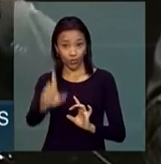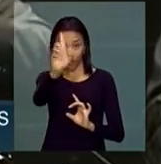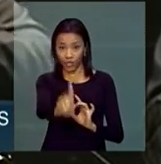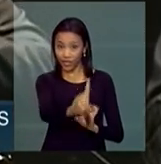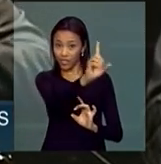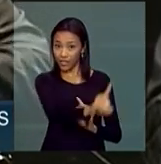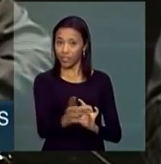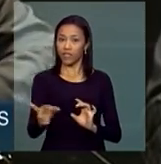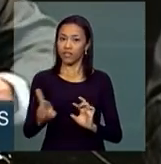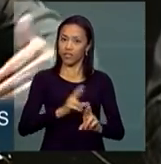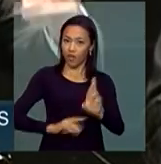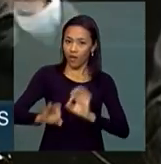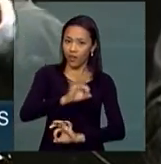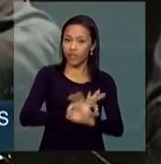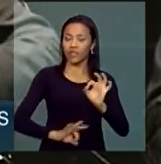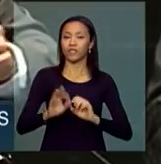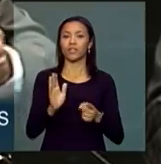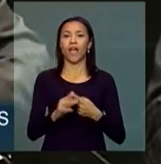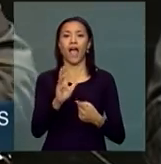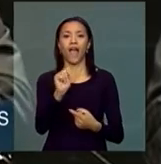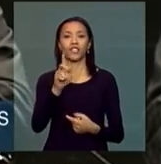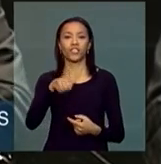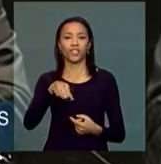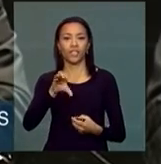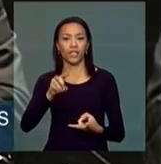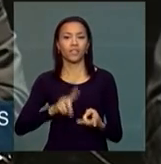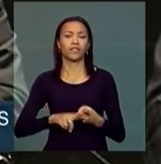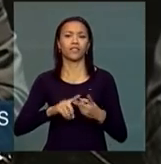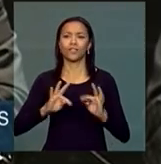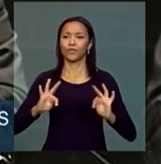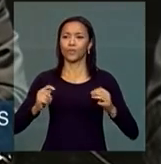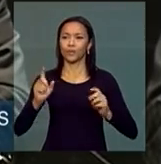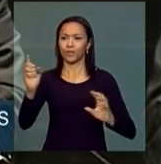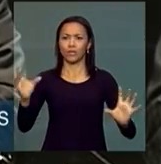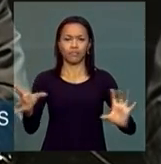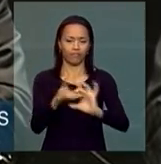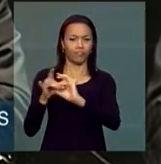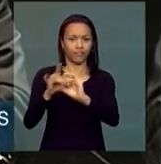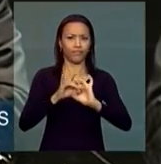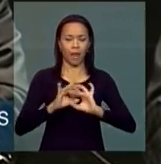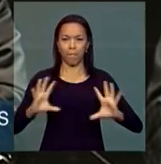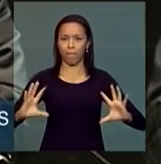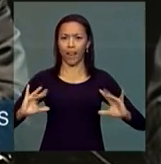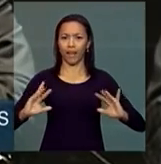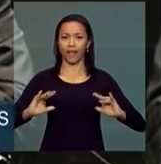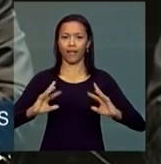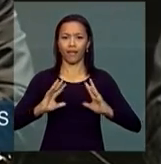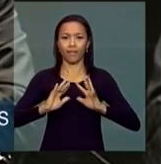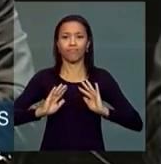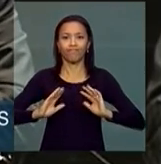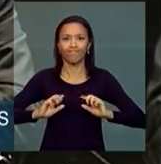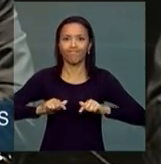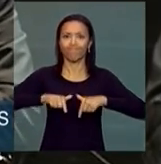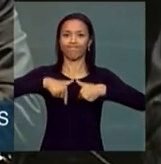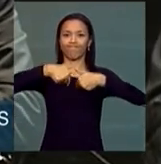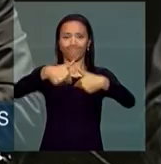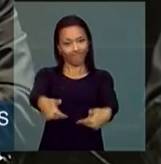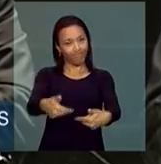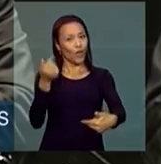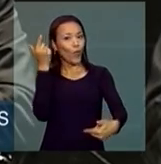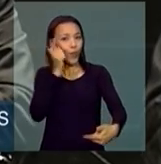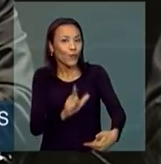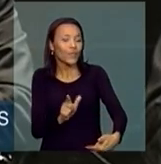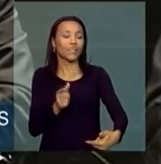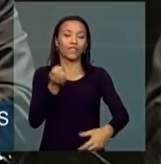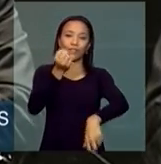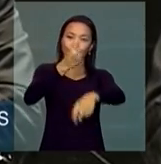unem, as agências se unem, a rede se une e forma realmente um mutirão pelo crédito que explica o